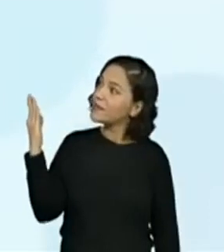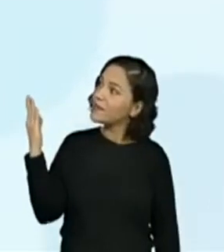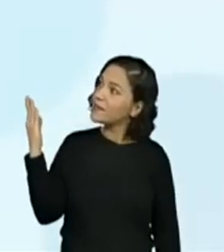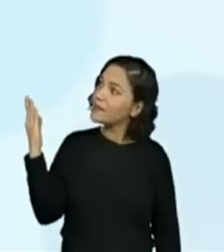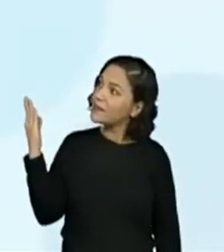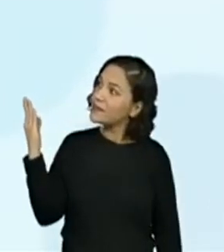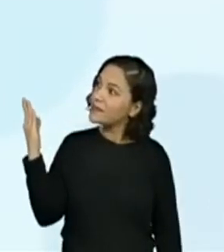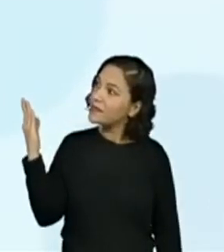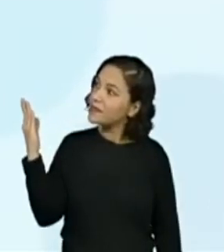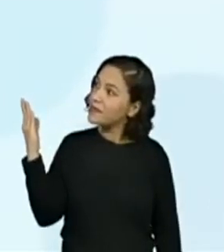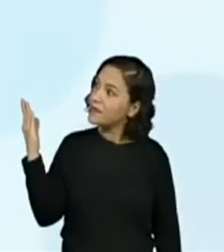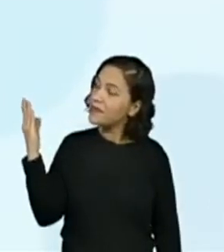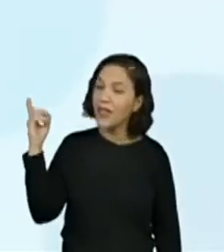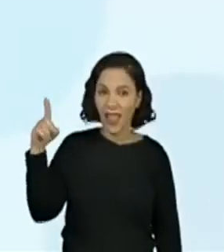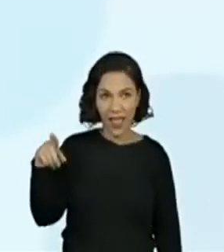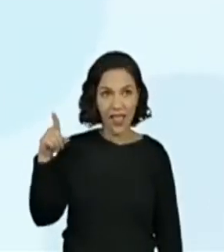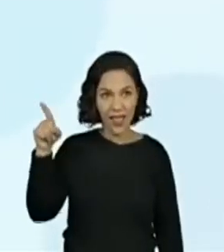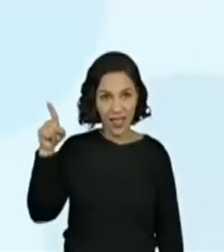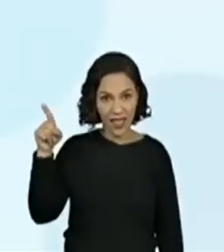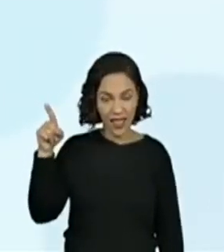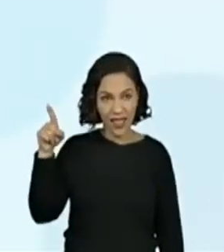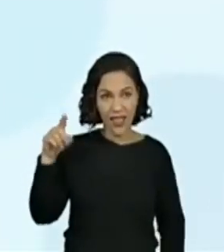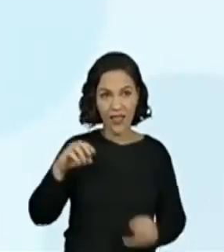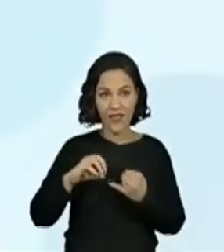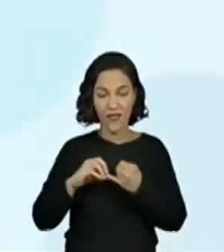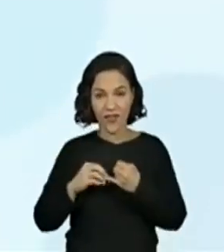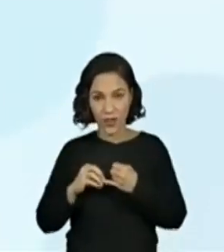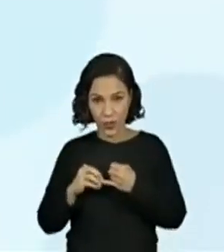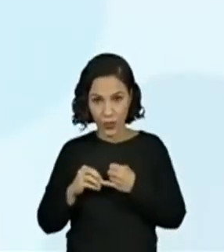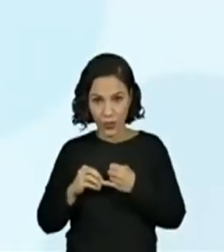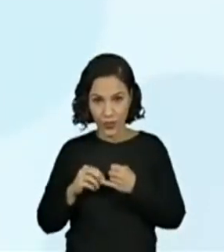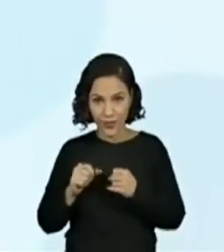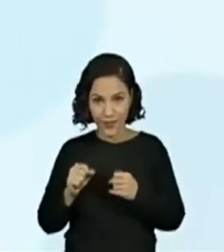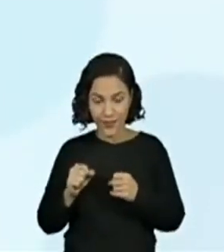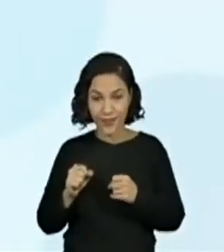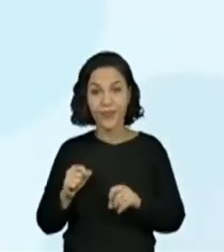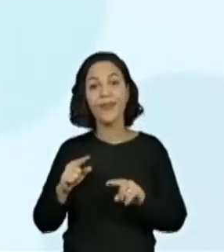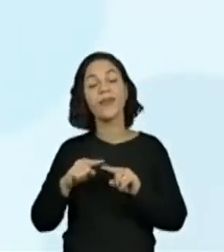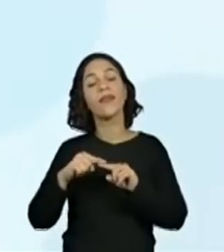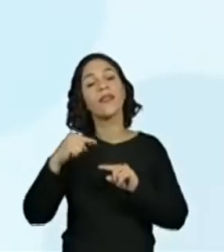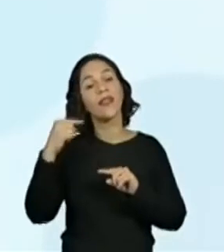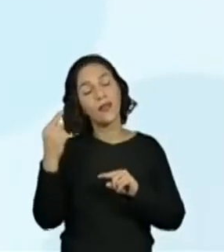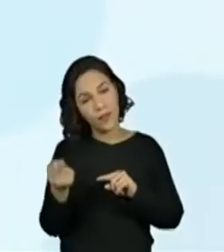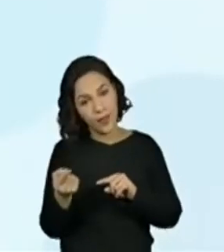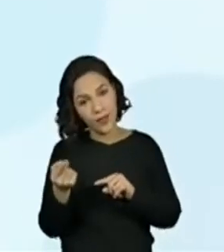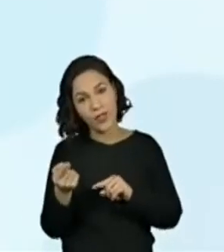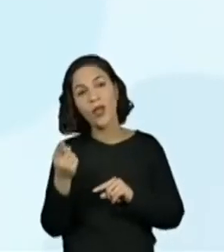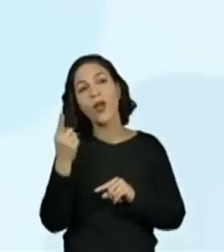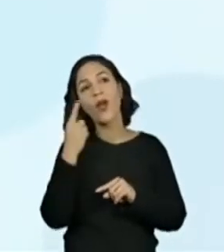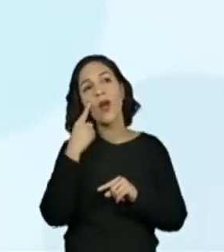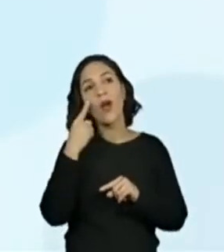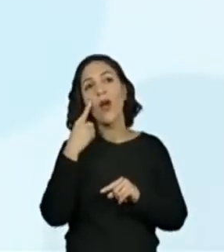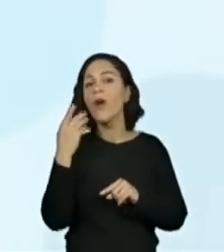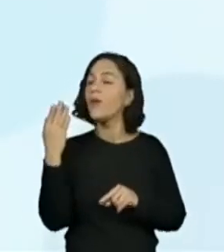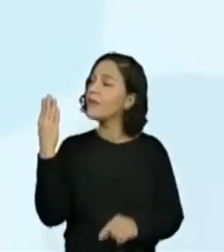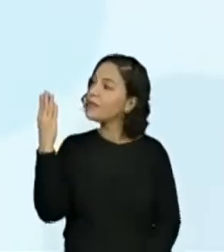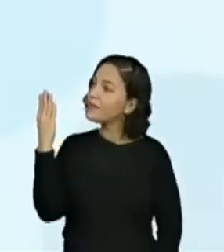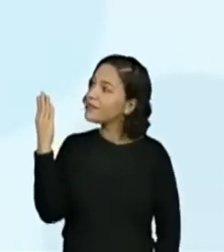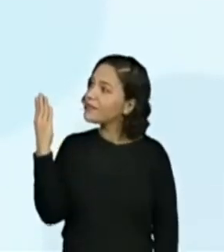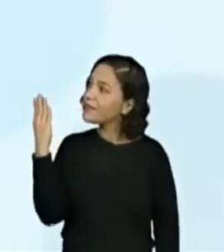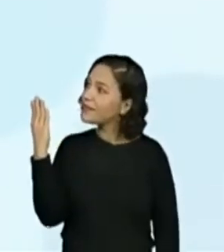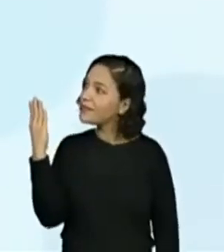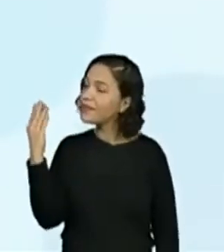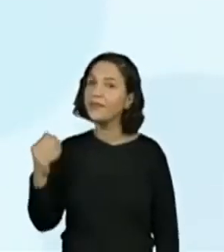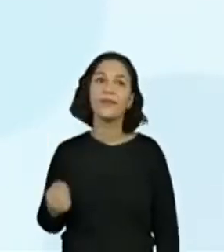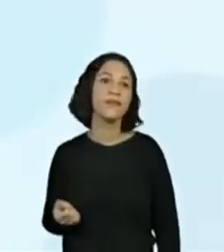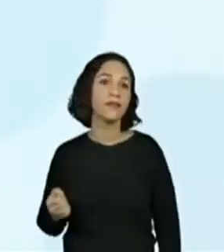falou que tá escrito arroz com feijão aqui. E teve gente que falou que arroz com feijão tá escrito aqui. E